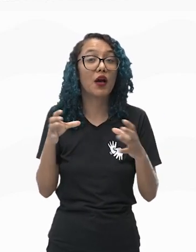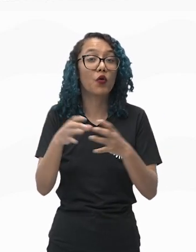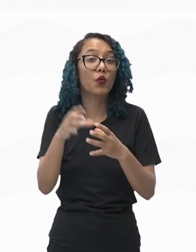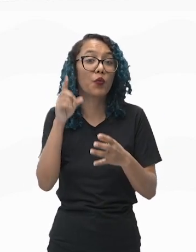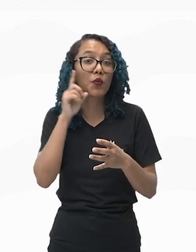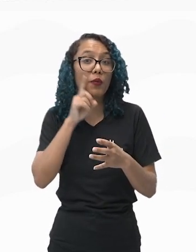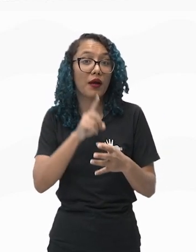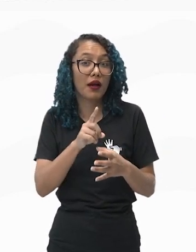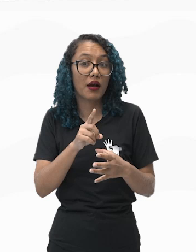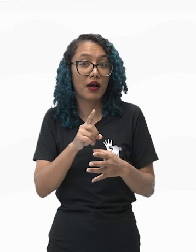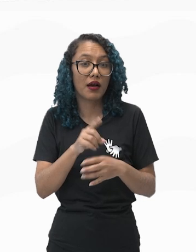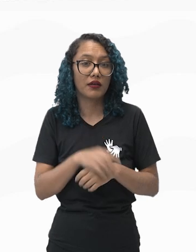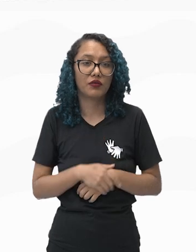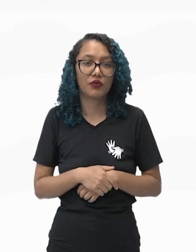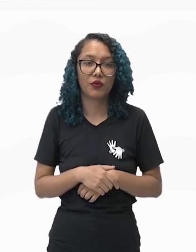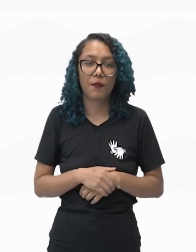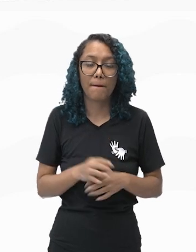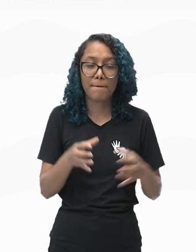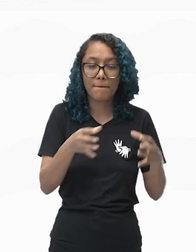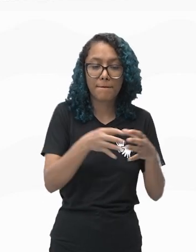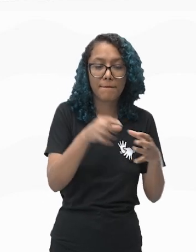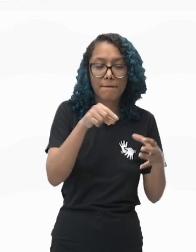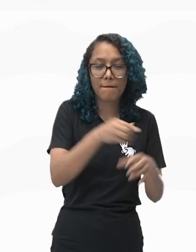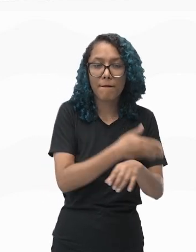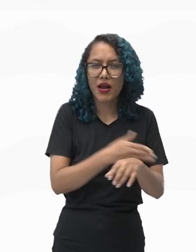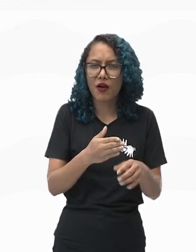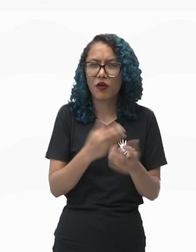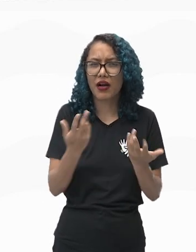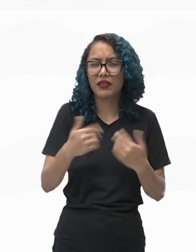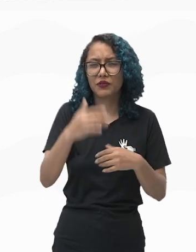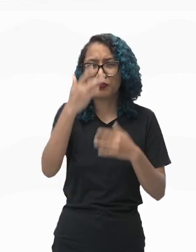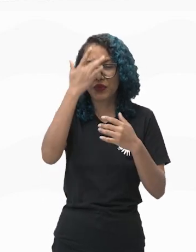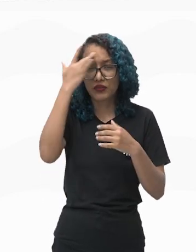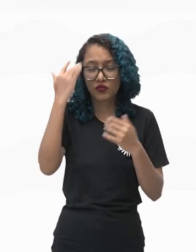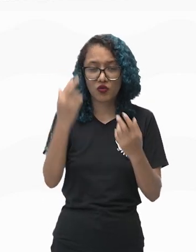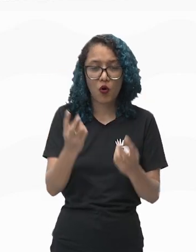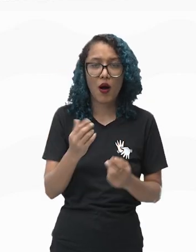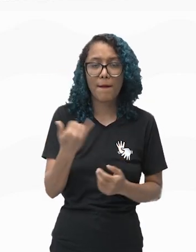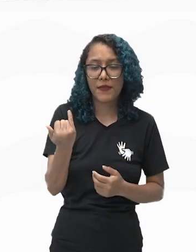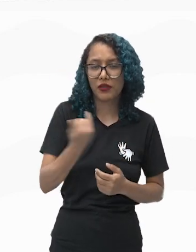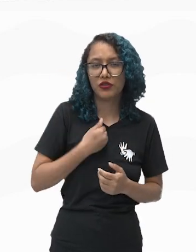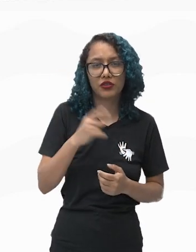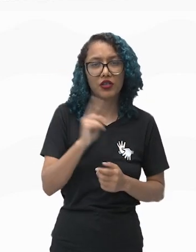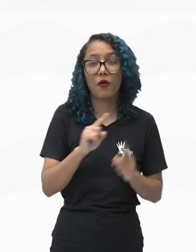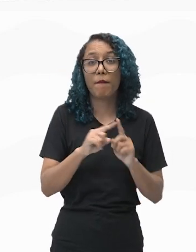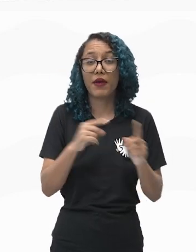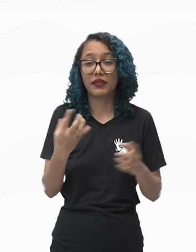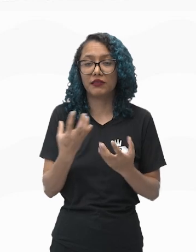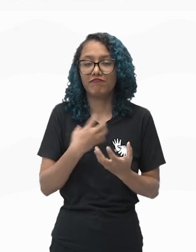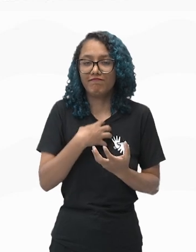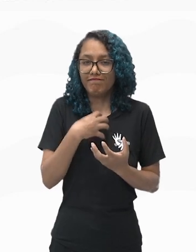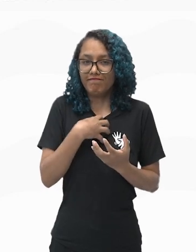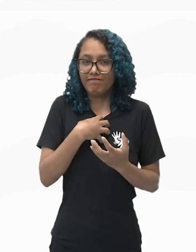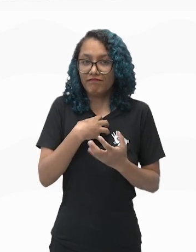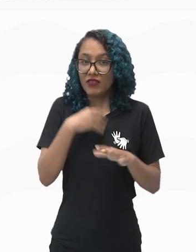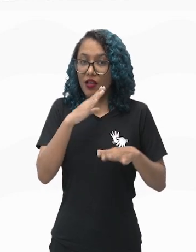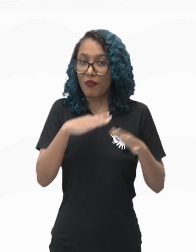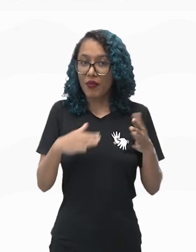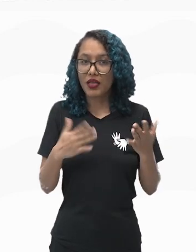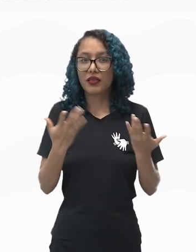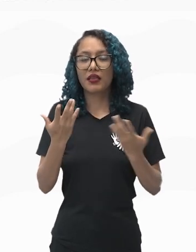é aquela, não é o que dizem para mim, mas é o que eu sinto, o que eu sou, de acordo com